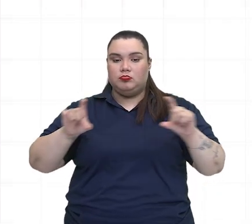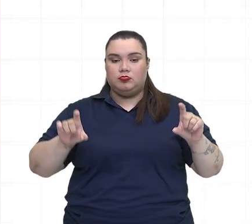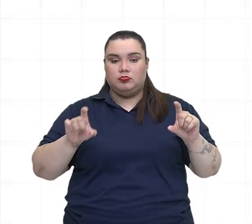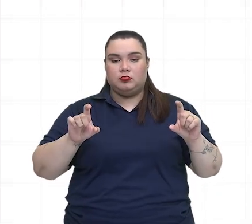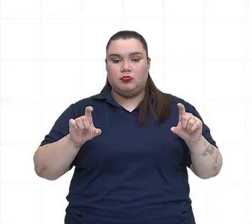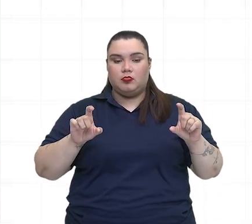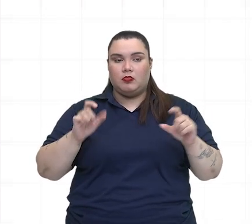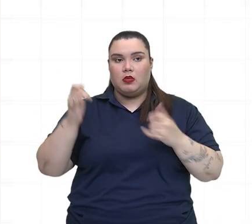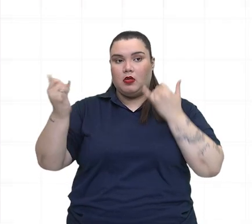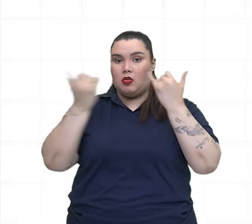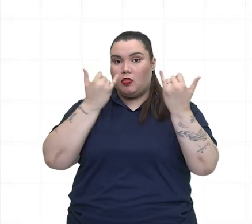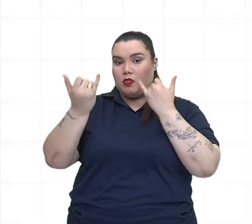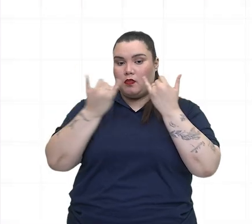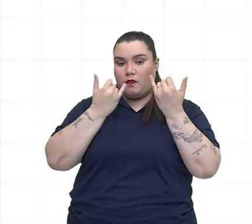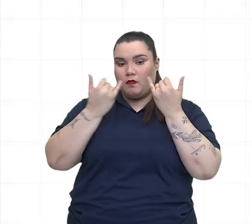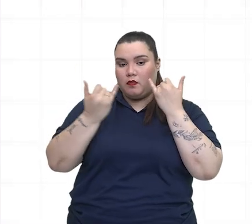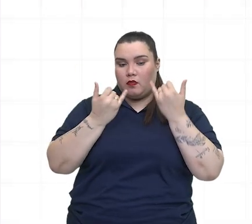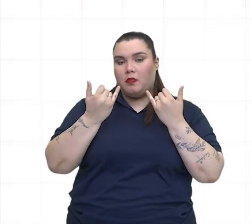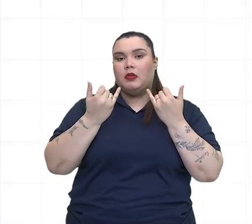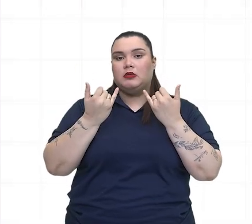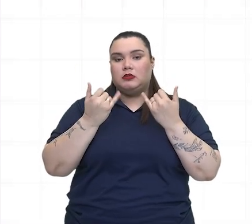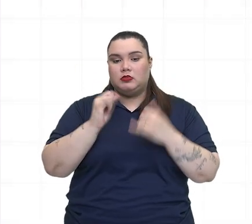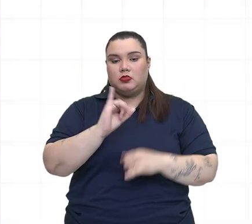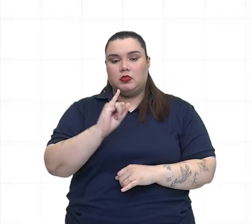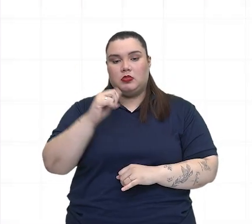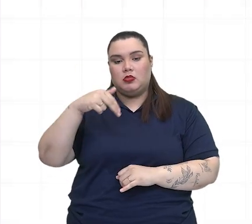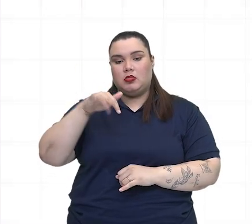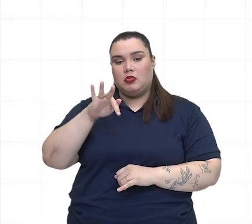de informação, tá?